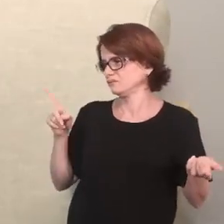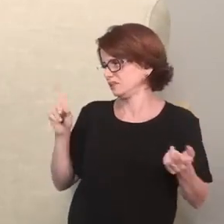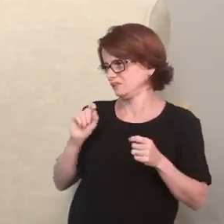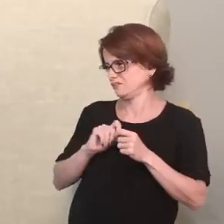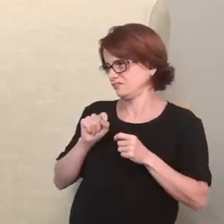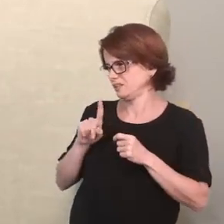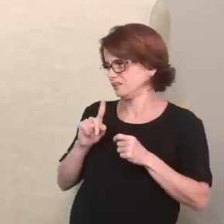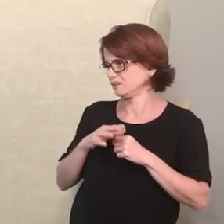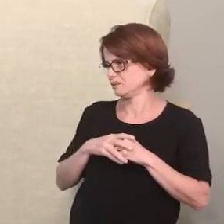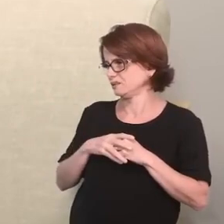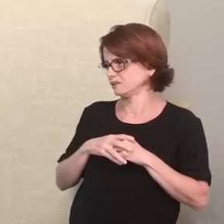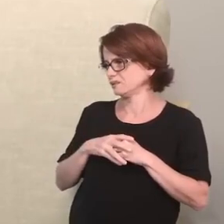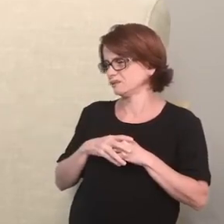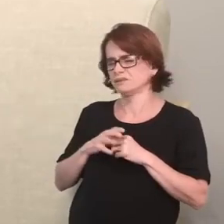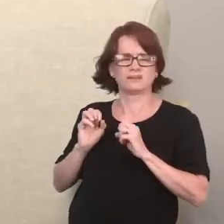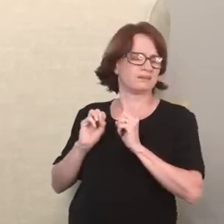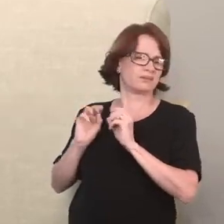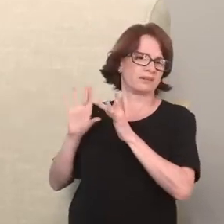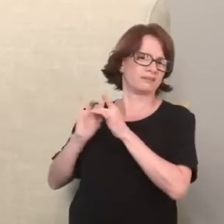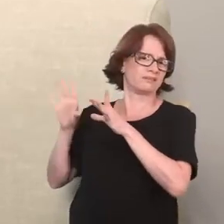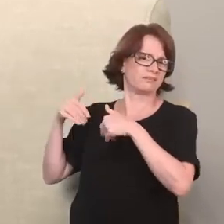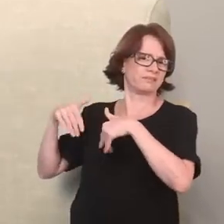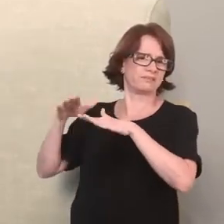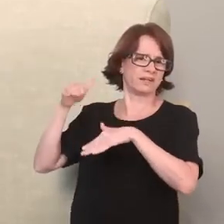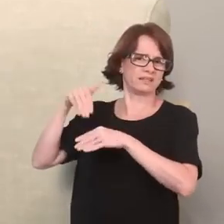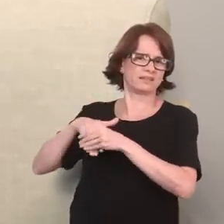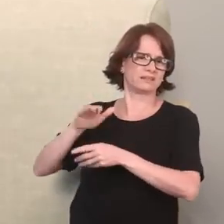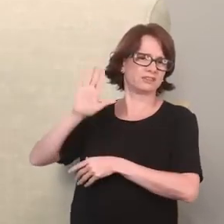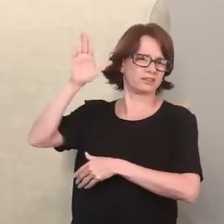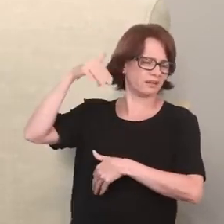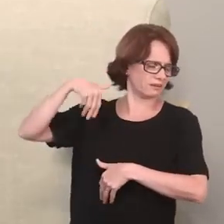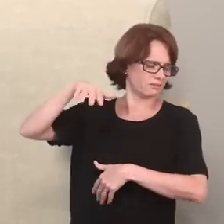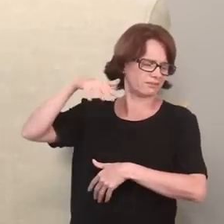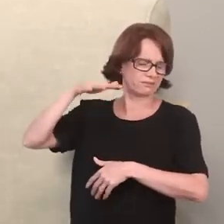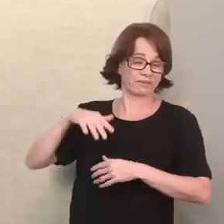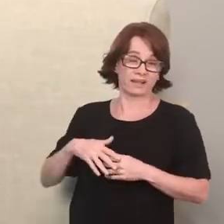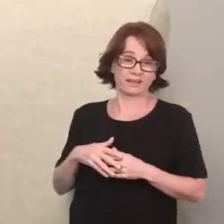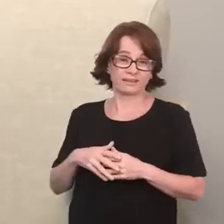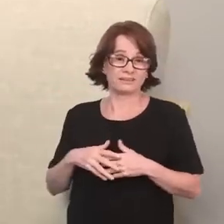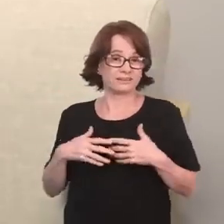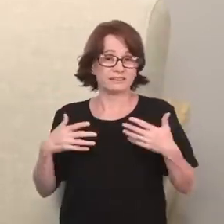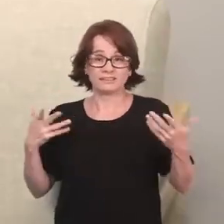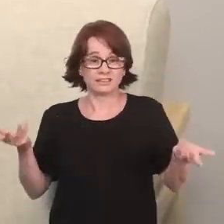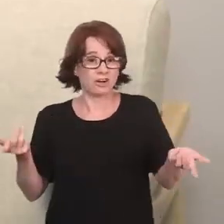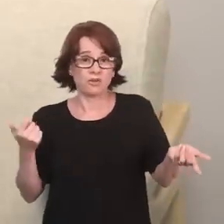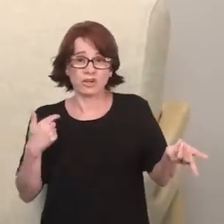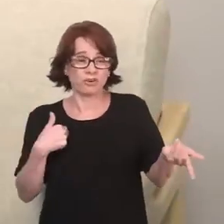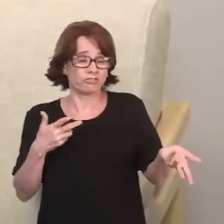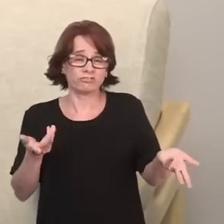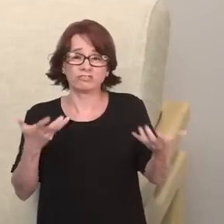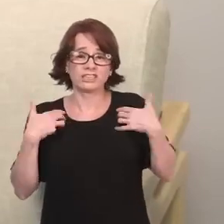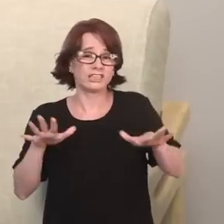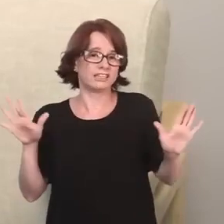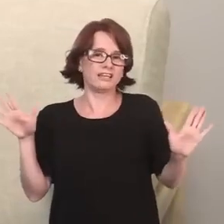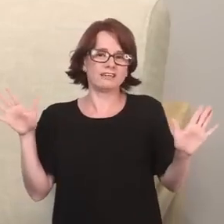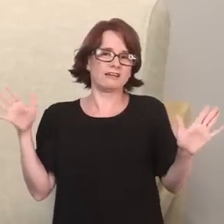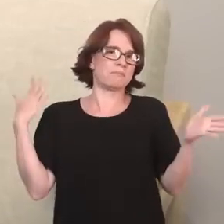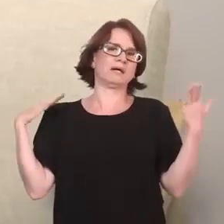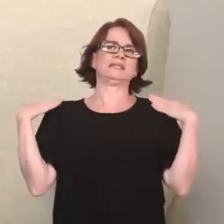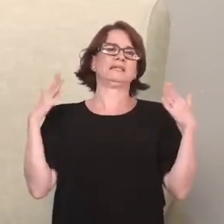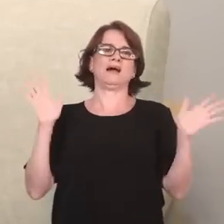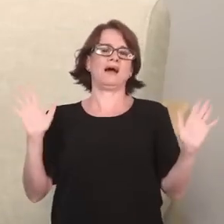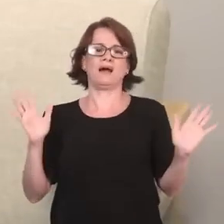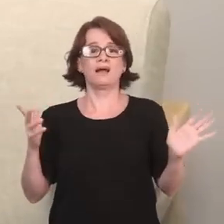fazer nada disso, né, mãe? Ah, então se candidata. Ele viu que eu não ia, assim, curtir a vida, né? Eu tava num momento ali lutando por algo, assim,